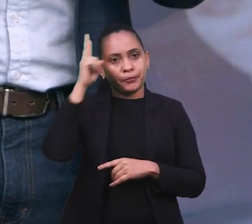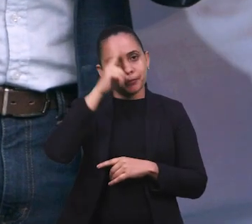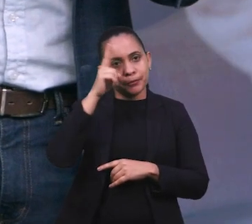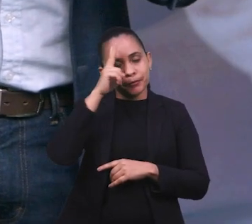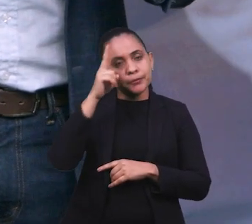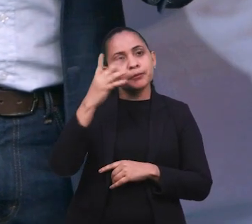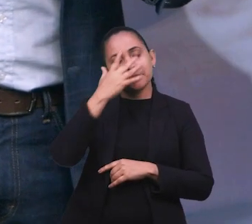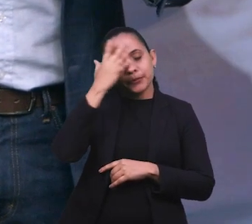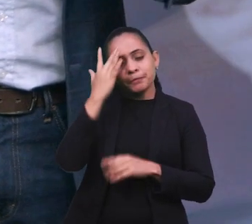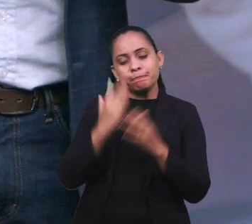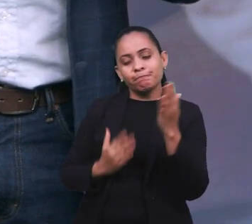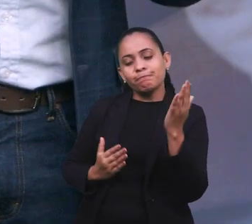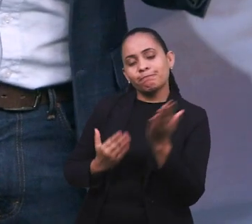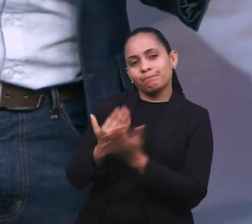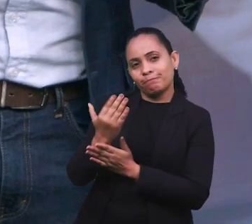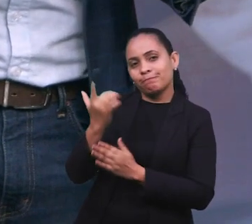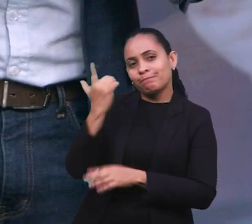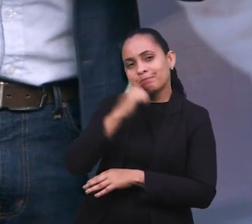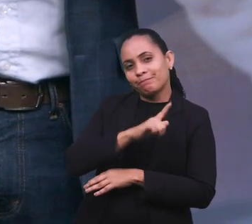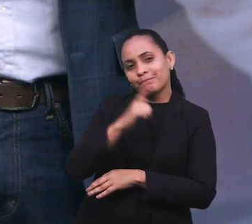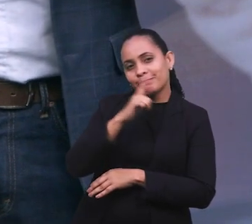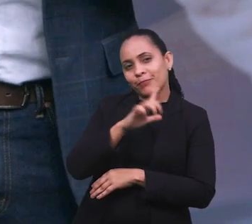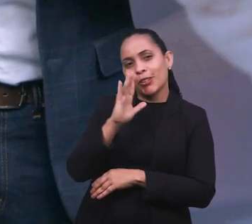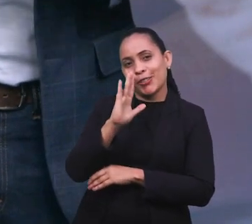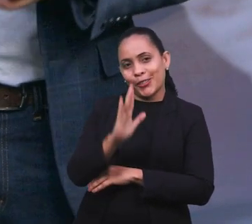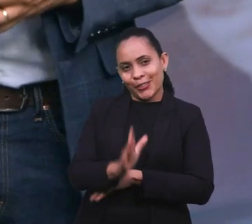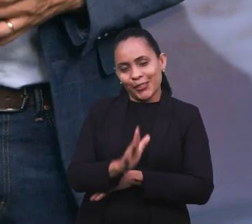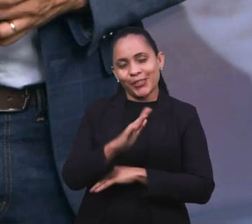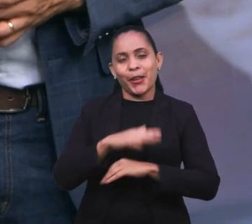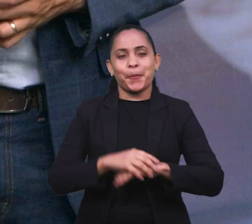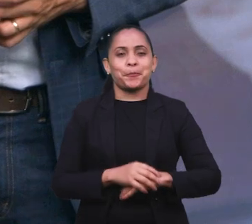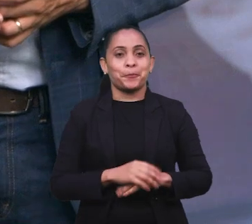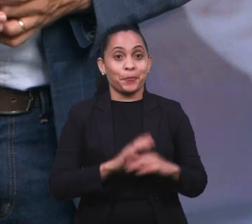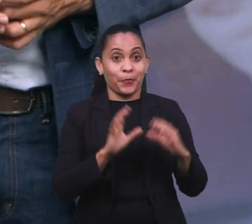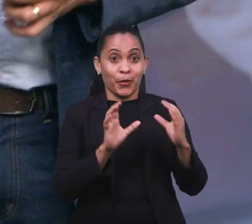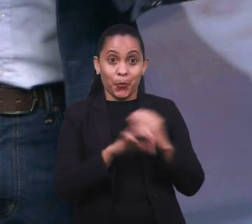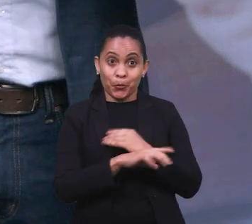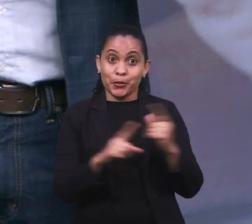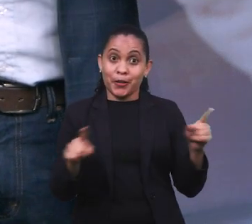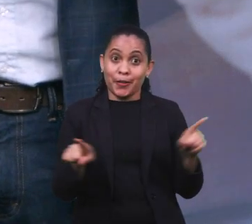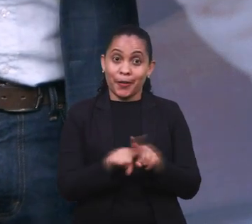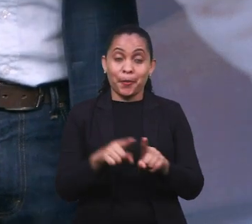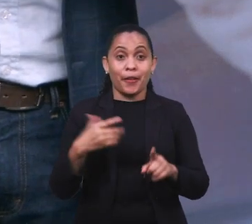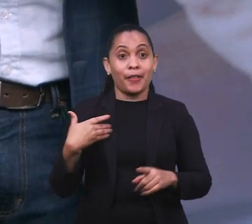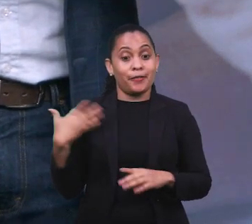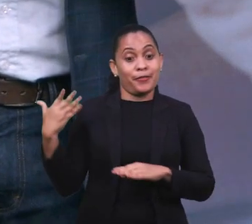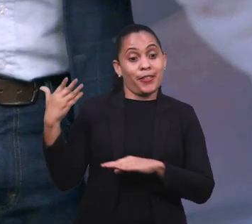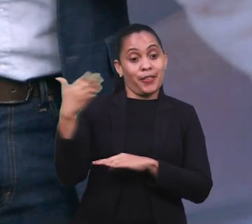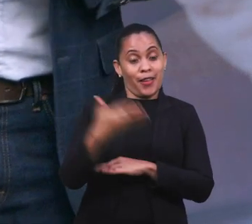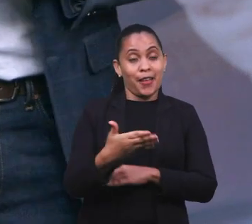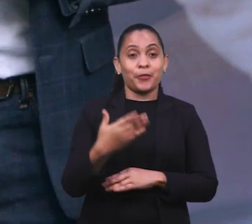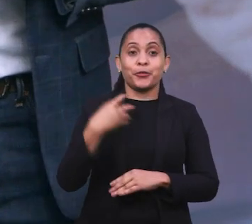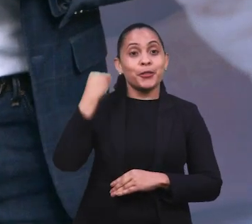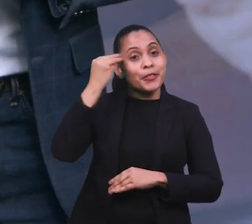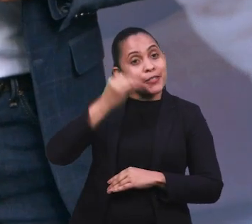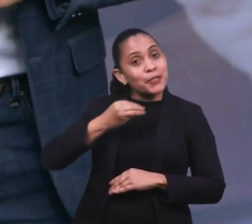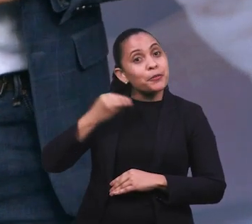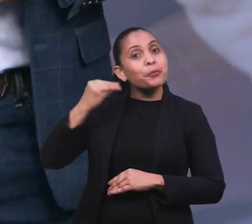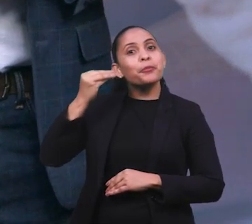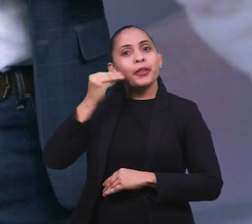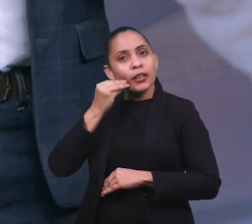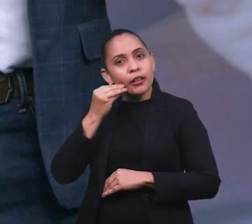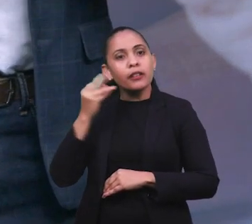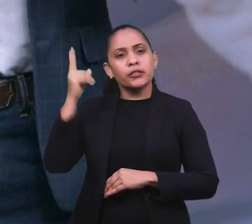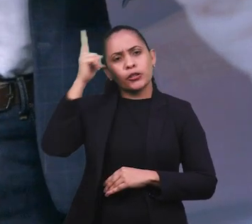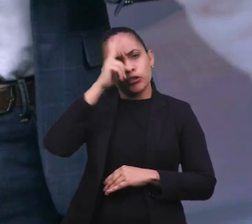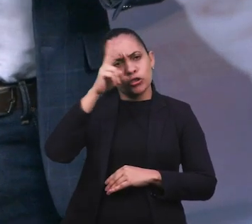de aprovação de irmãos nossos que foram aprovados em concursos públicos e vieram aqui e contaram